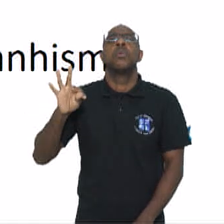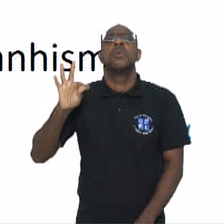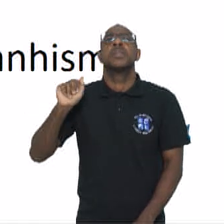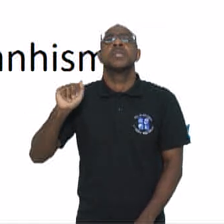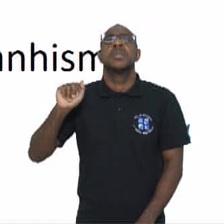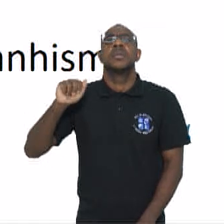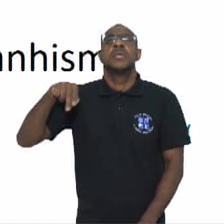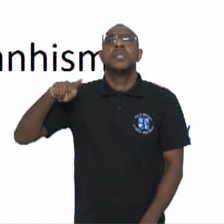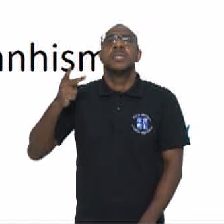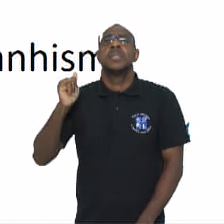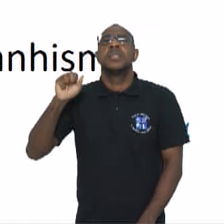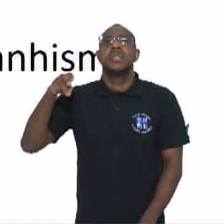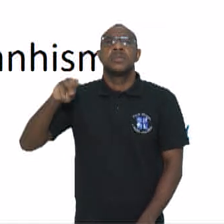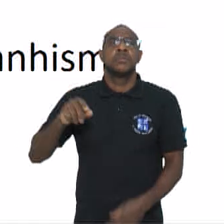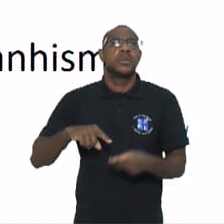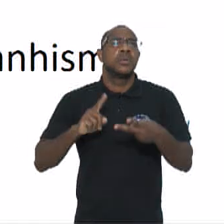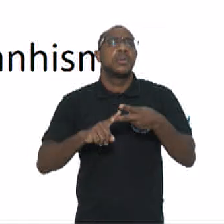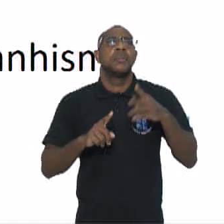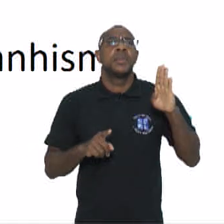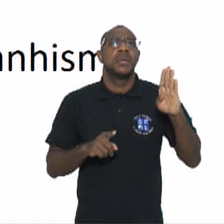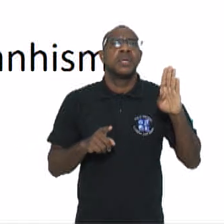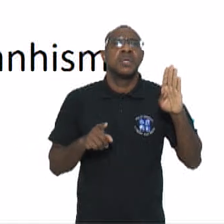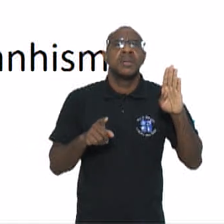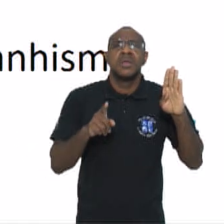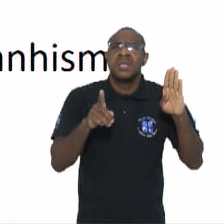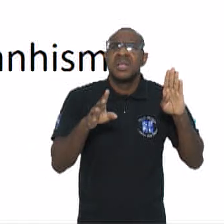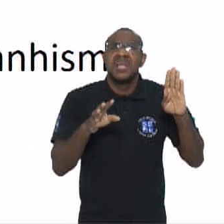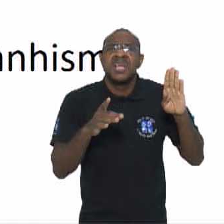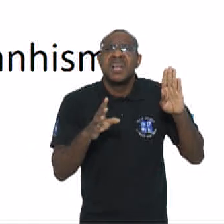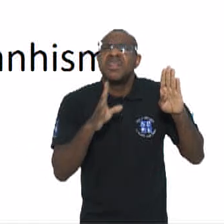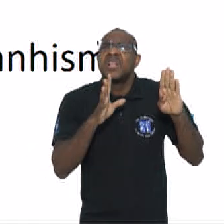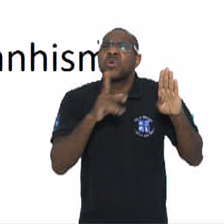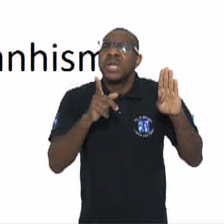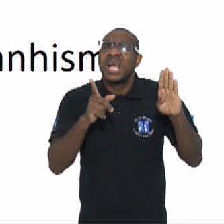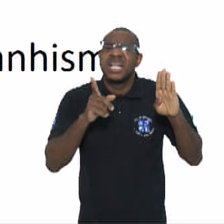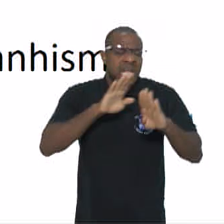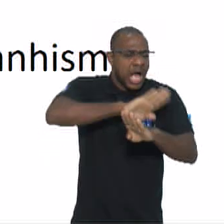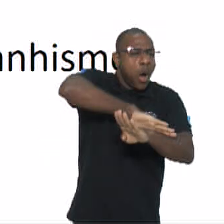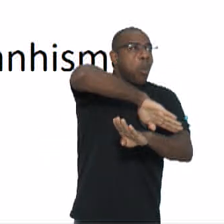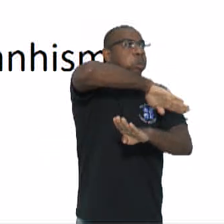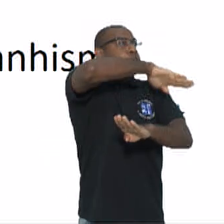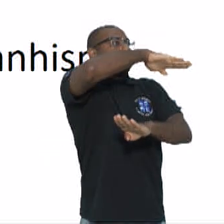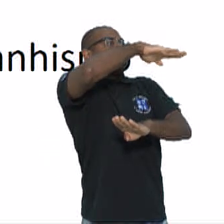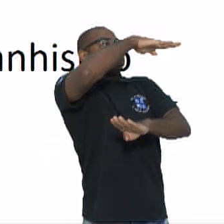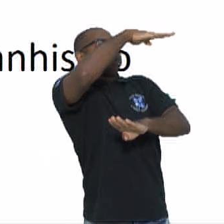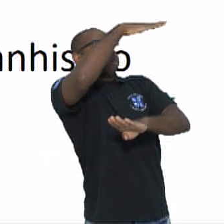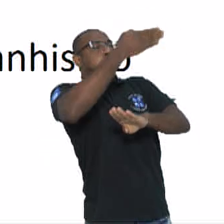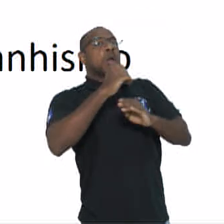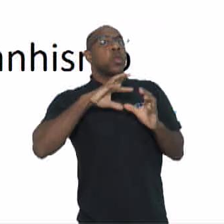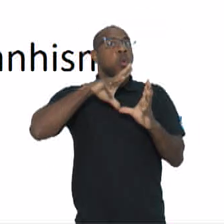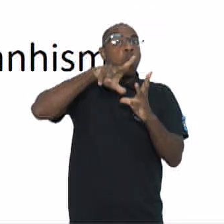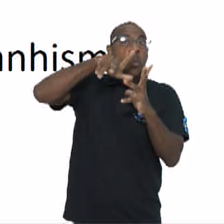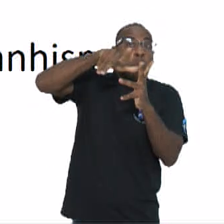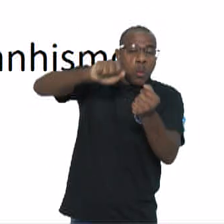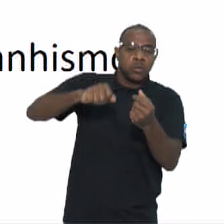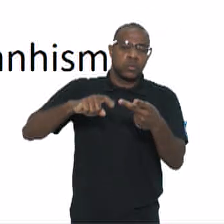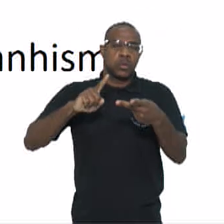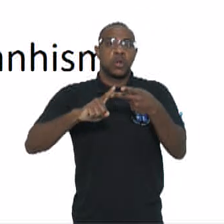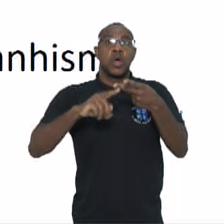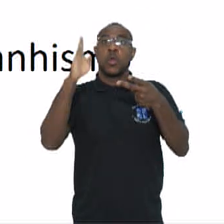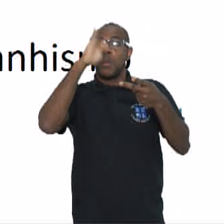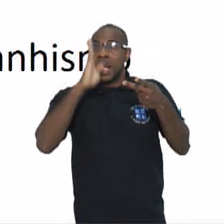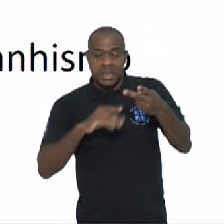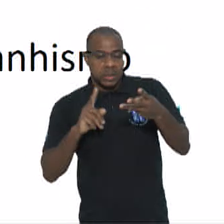que é? Alternativa B, você conhece alguma grande montanha do mundo, no Brasil e no Paraná?